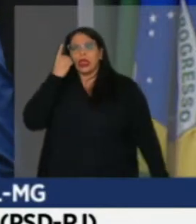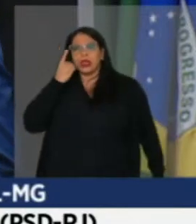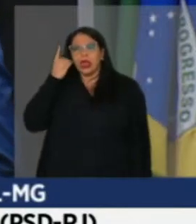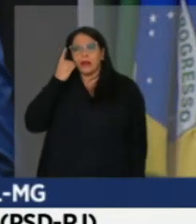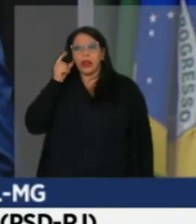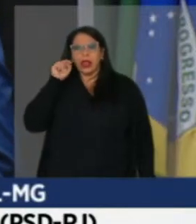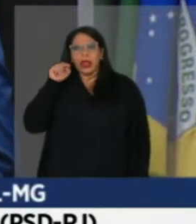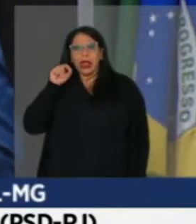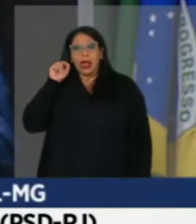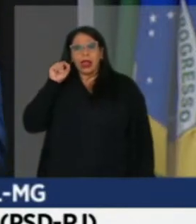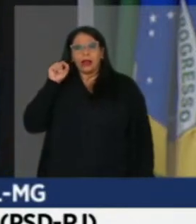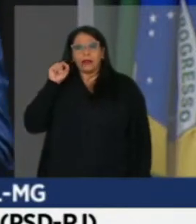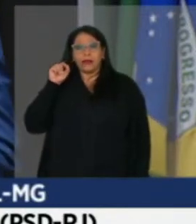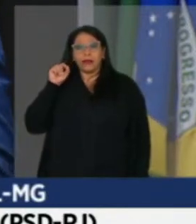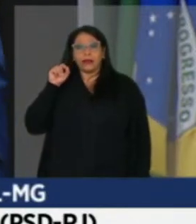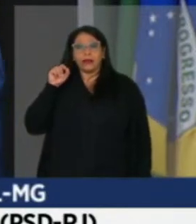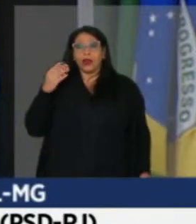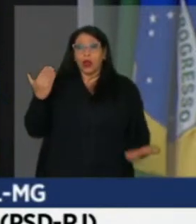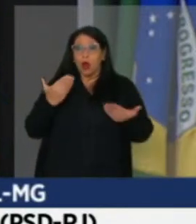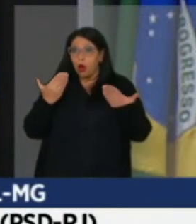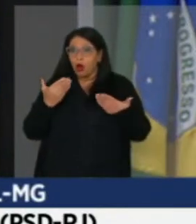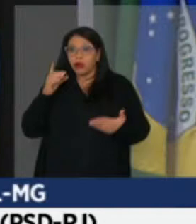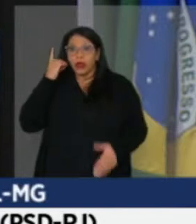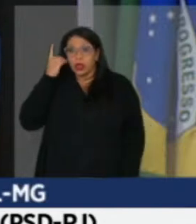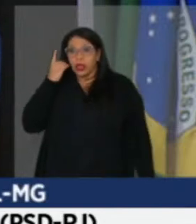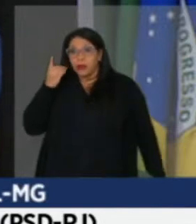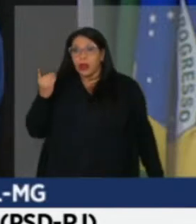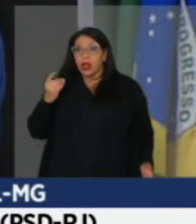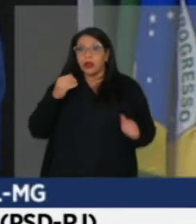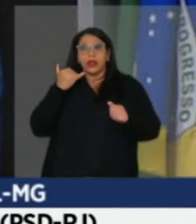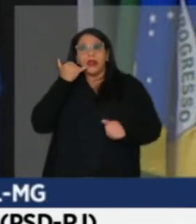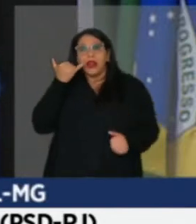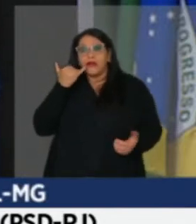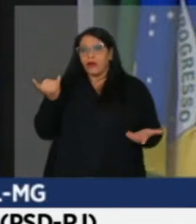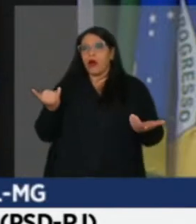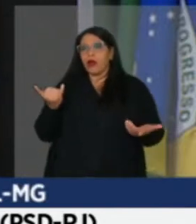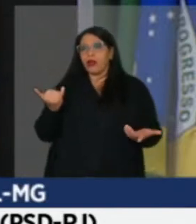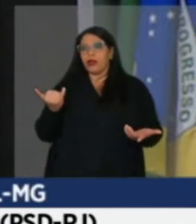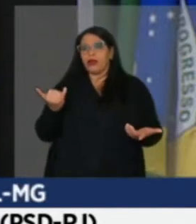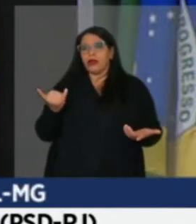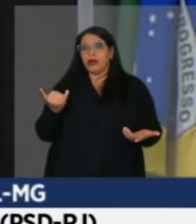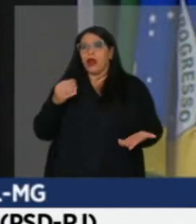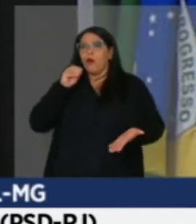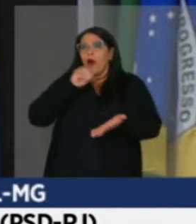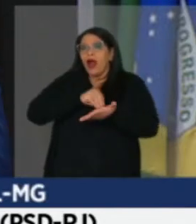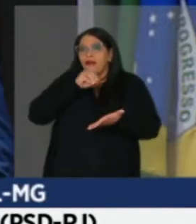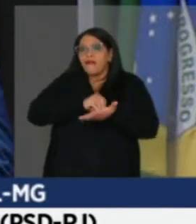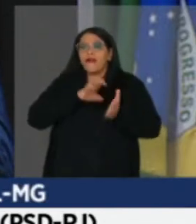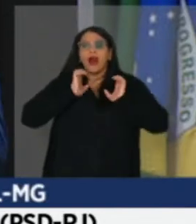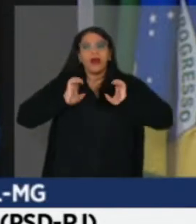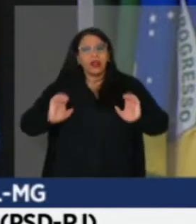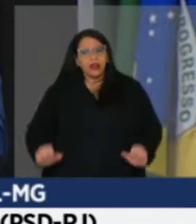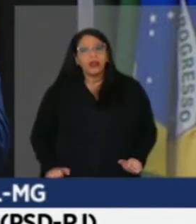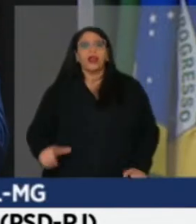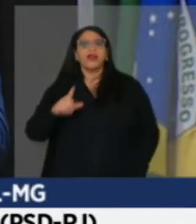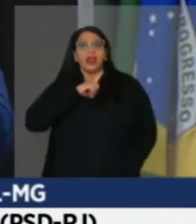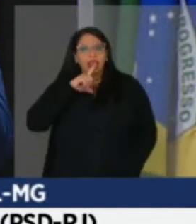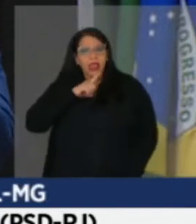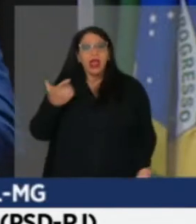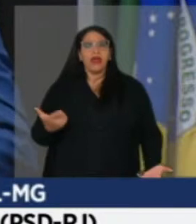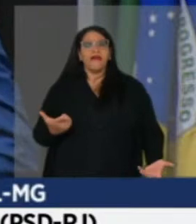aqui, que está sendo apreciado a quebra de decoro parlamentar? Ou nós acreditamos